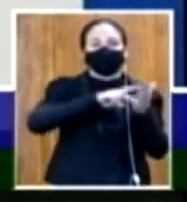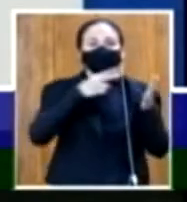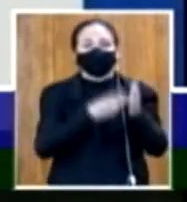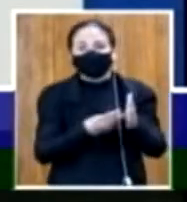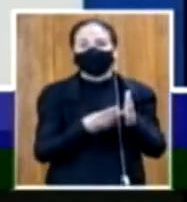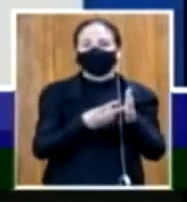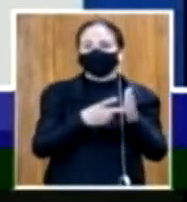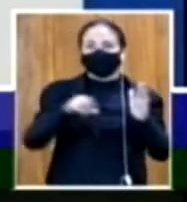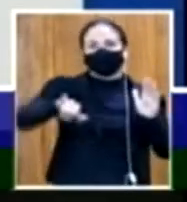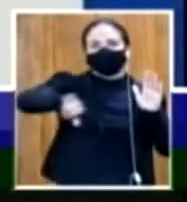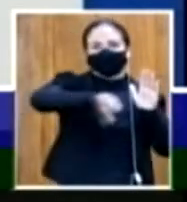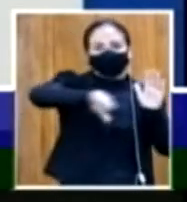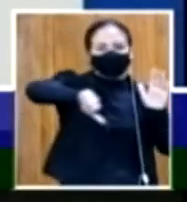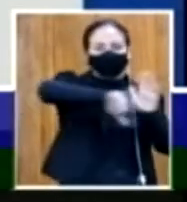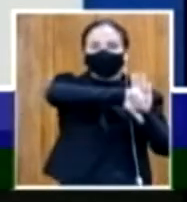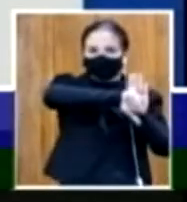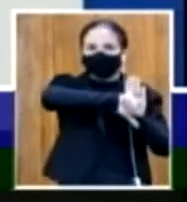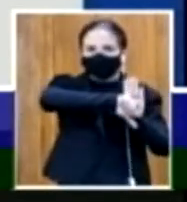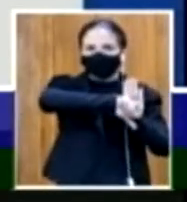não pagamento de tributo.